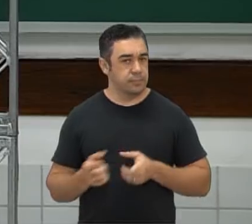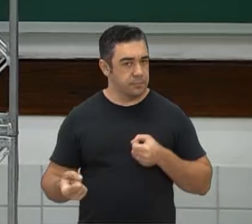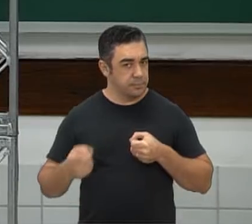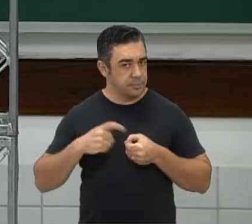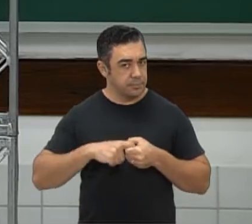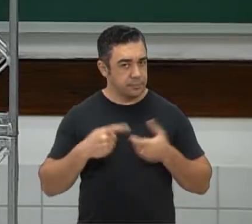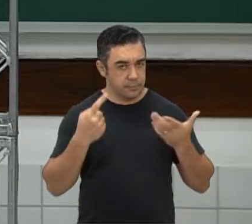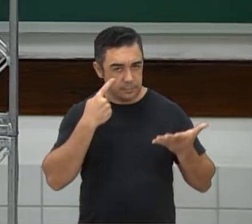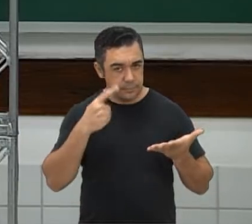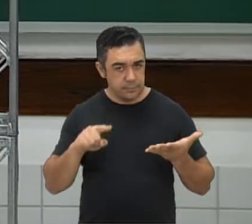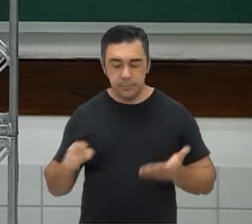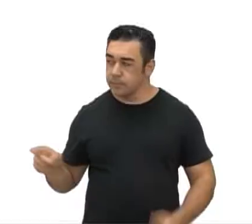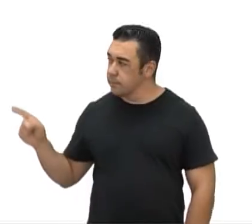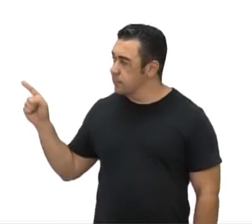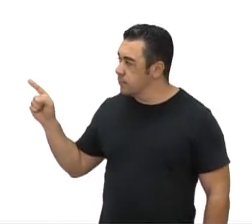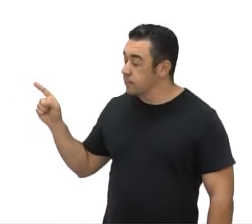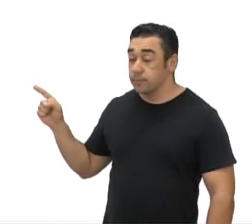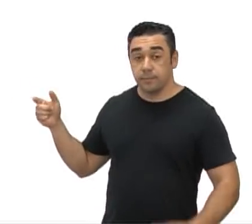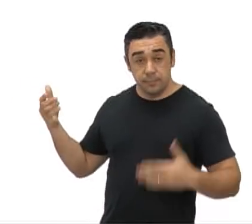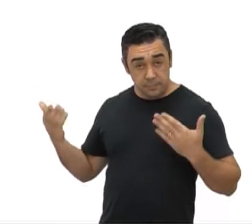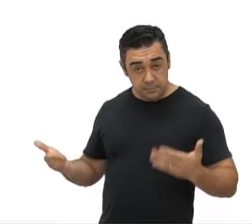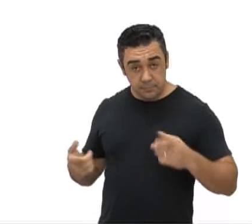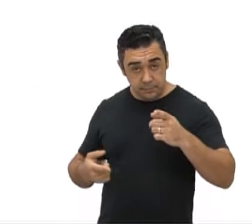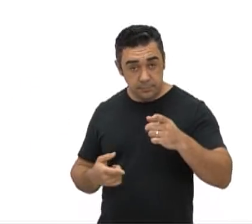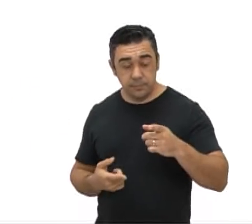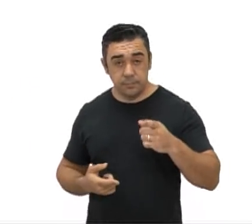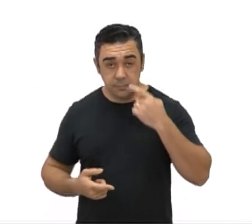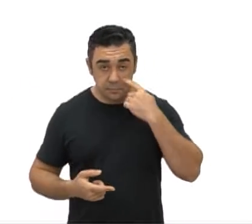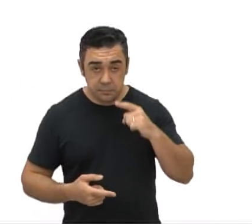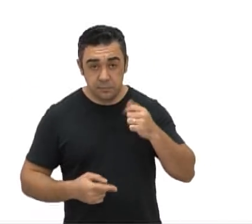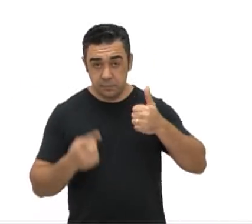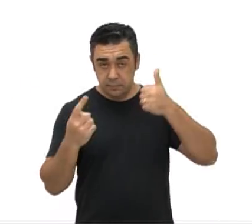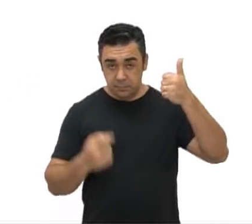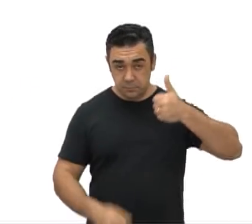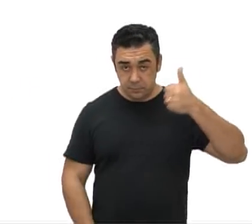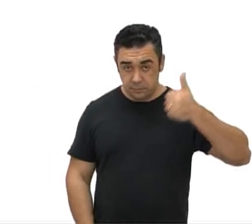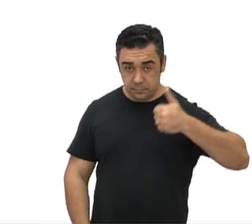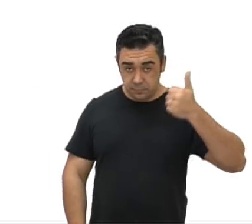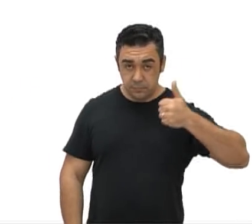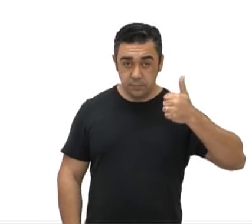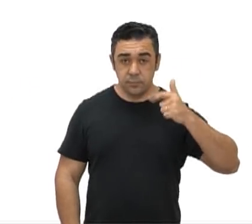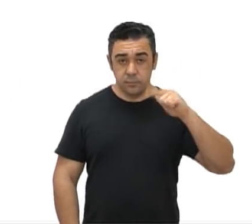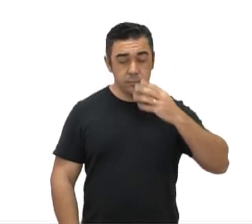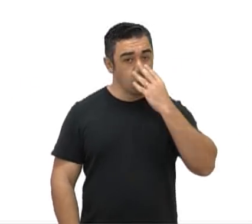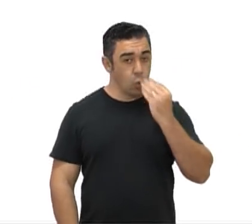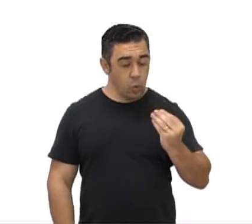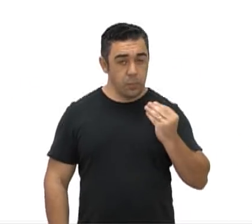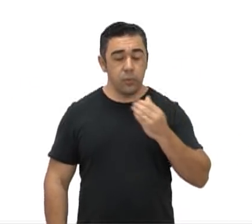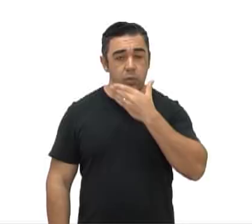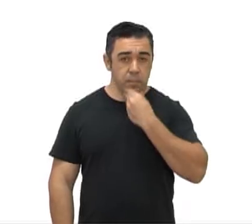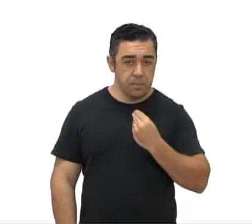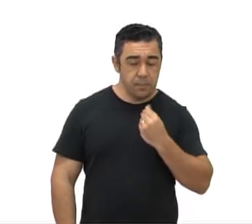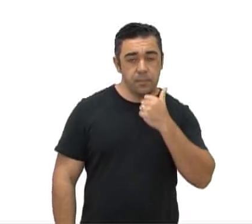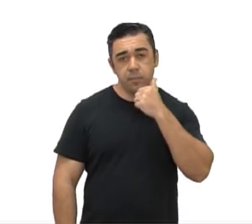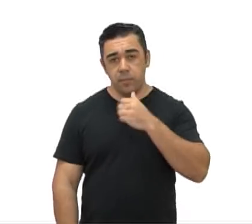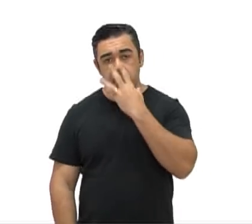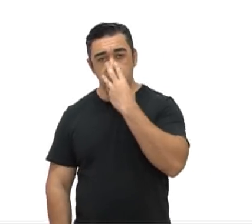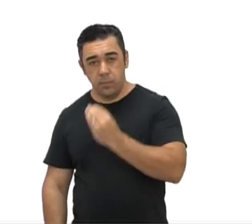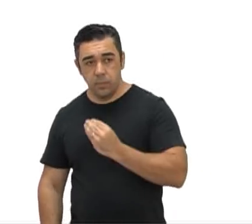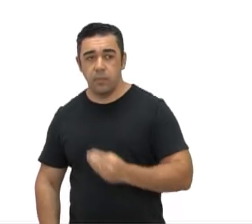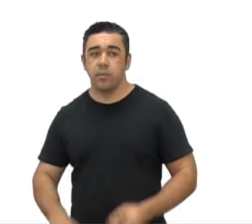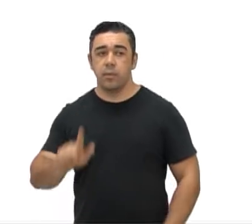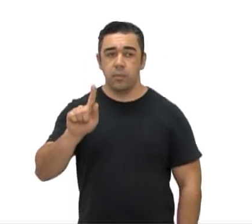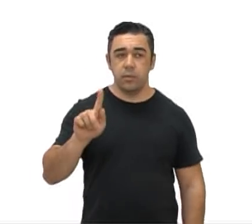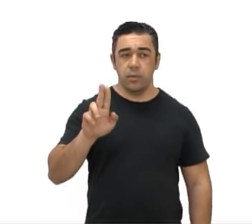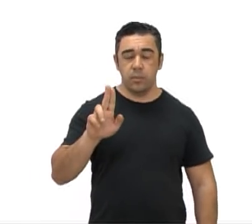Retornando então, pessoal, olha lá. Então, quem considerou o primeiro modelo ali, lobo-guará, loba-guará, colocou que é